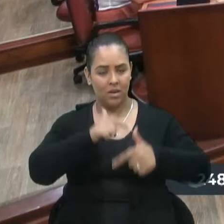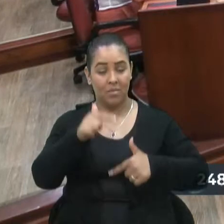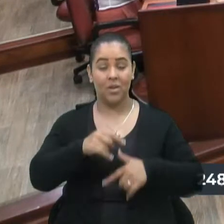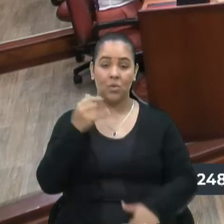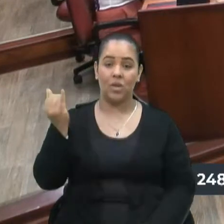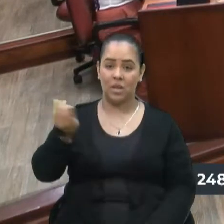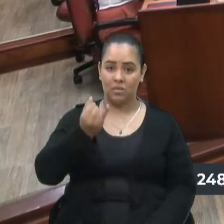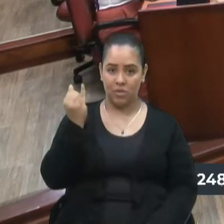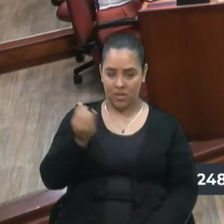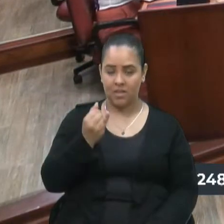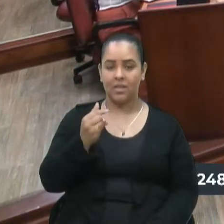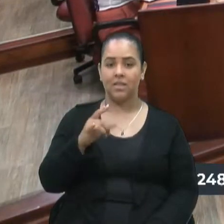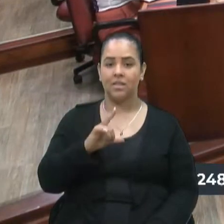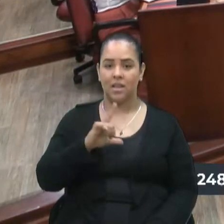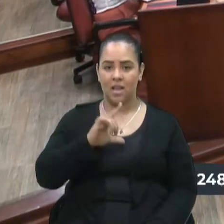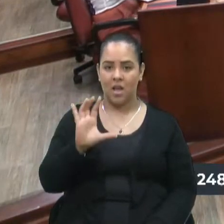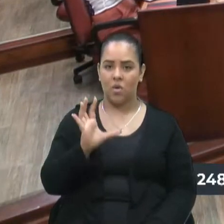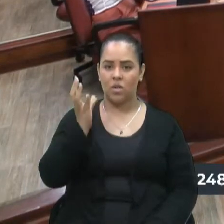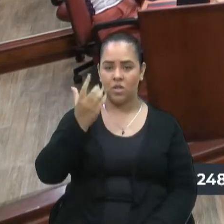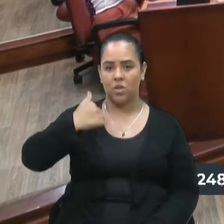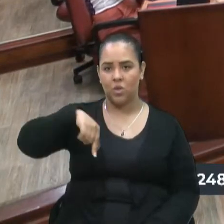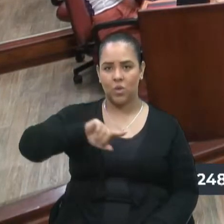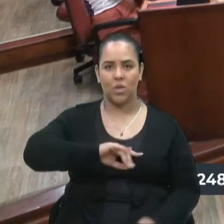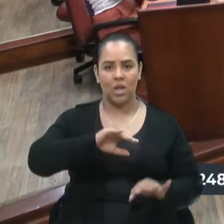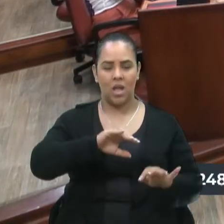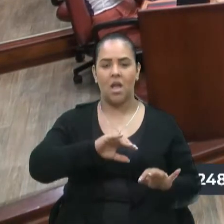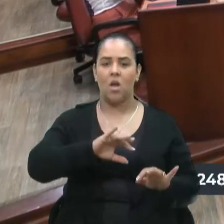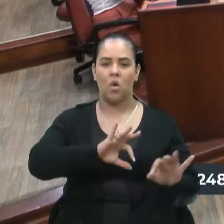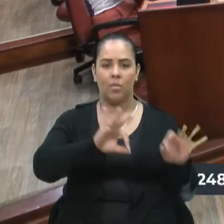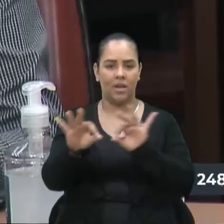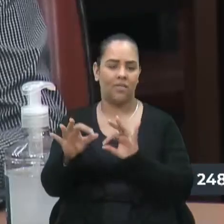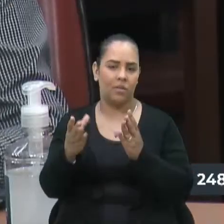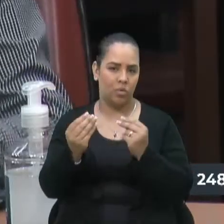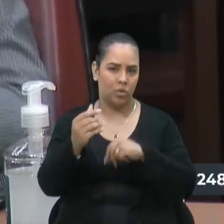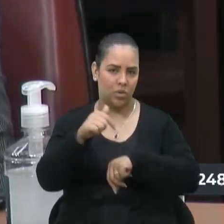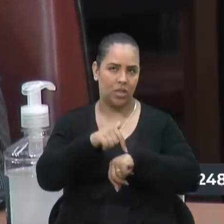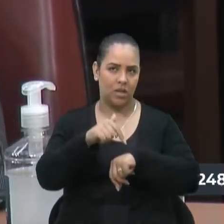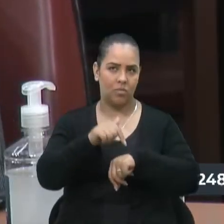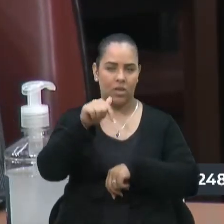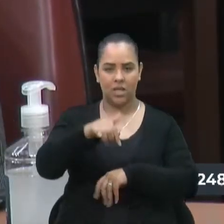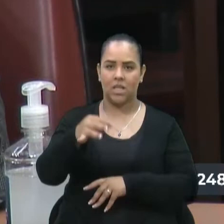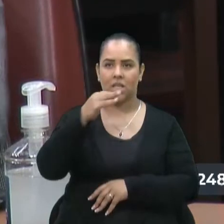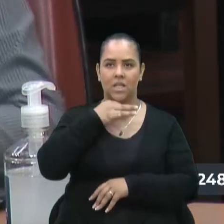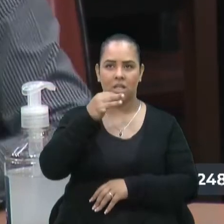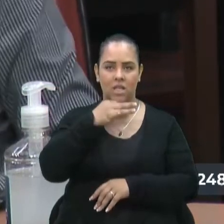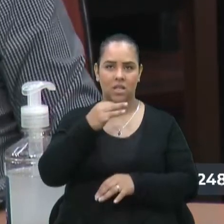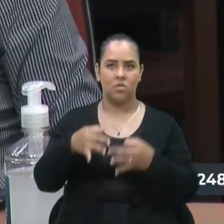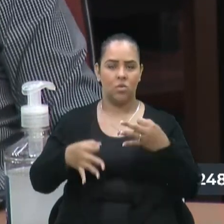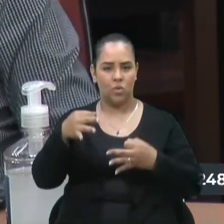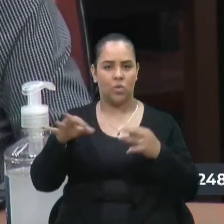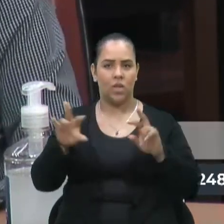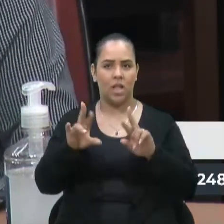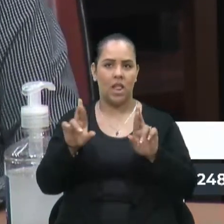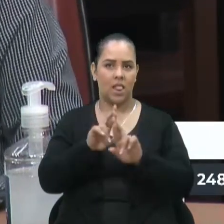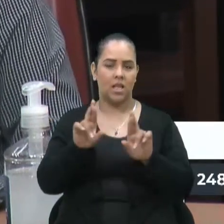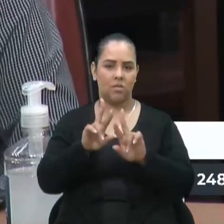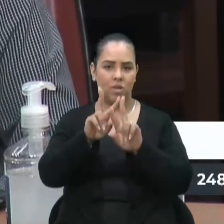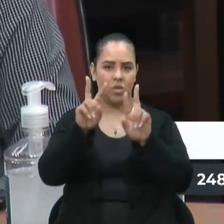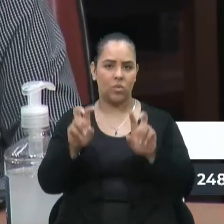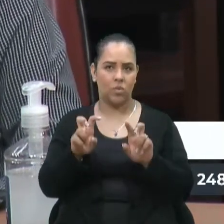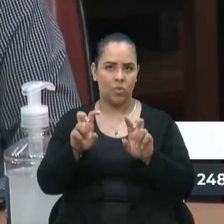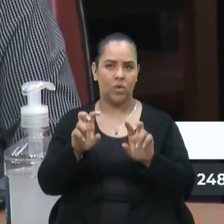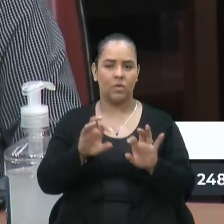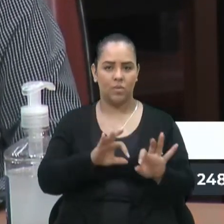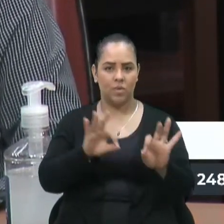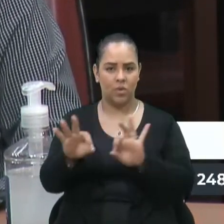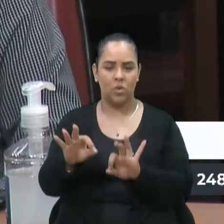importante que vem sendo realizado, a gente acompanhava isso há bastante tempo aqui pela Justiça também em Caxias, em relação a esse